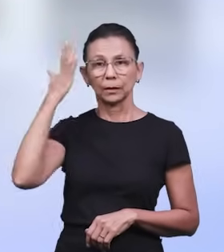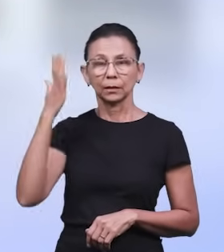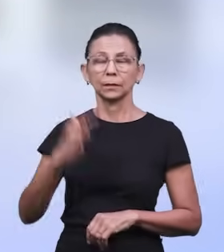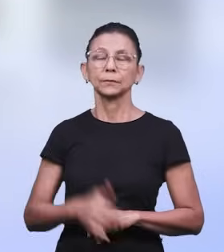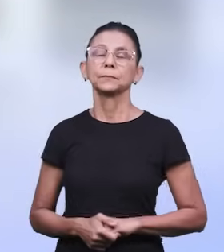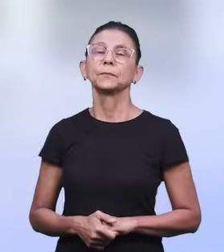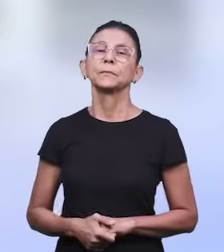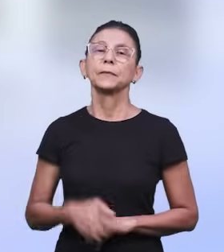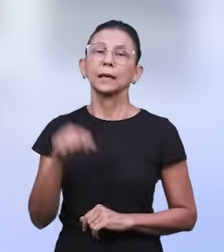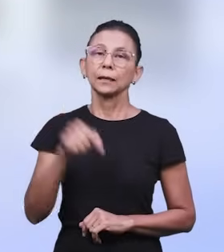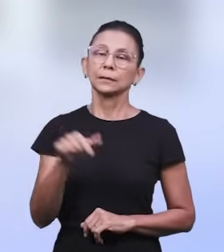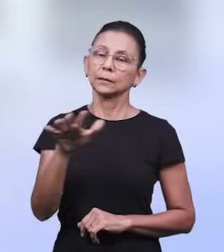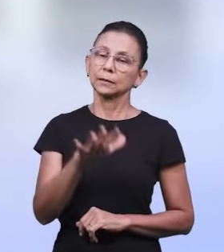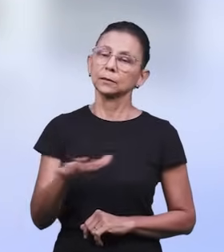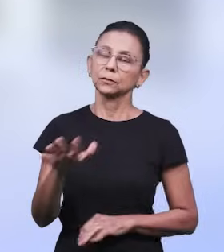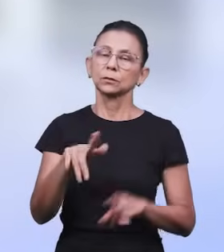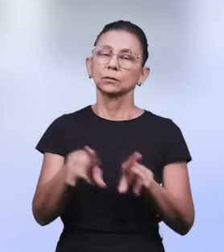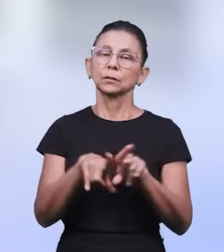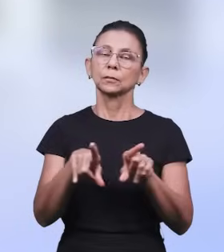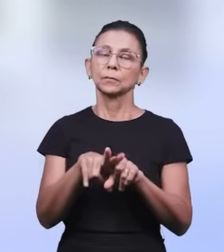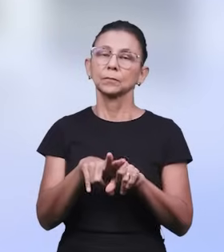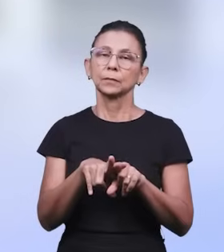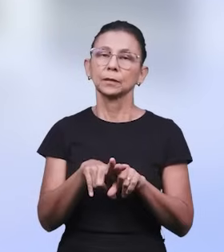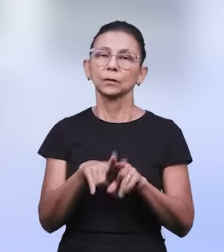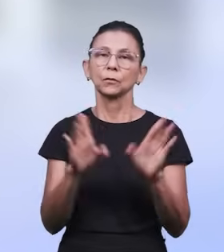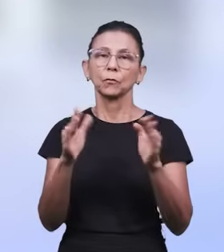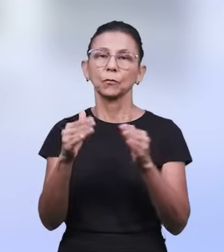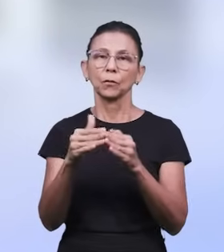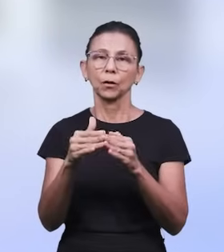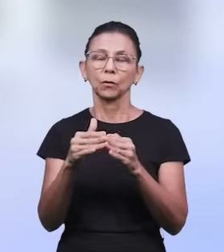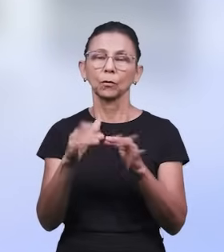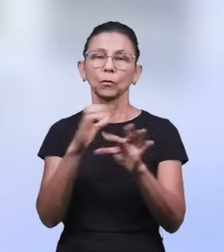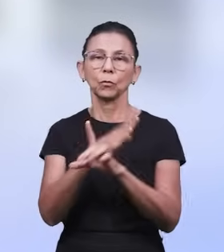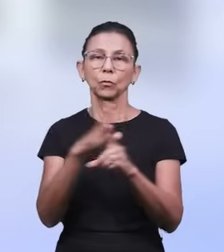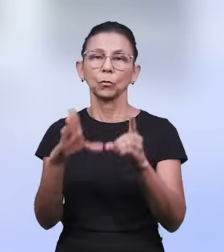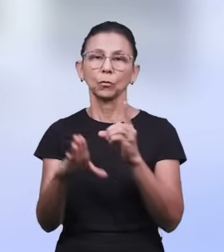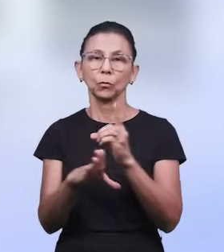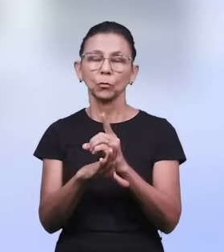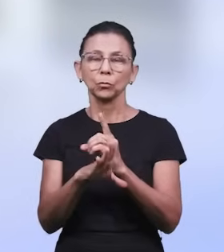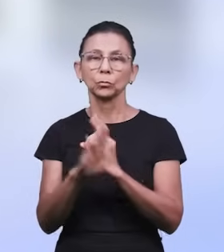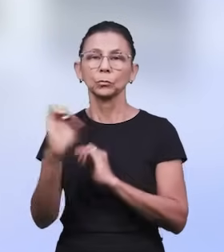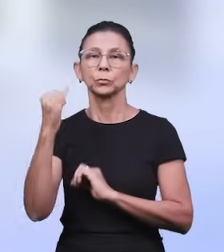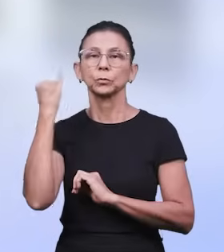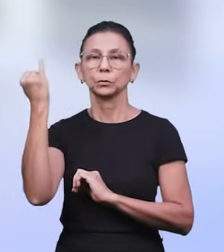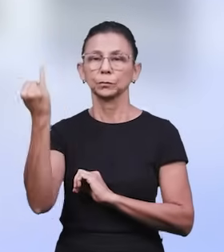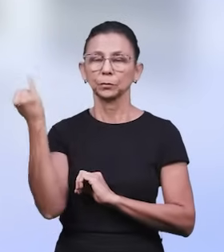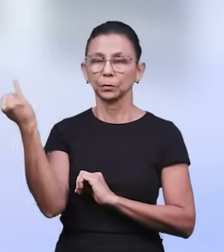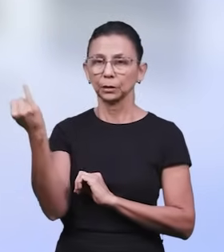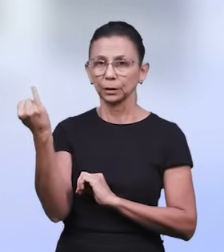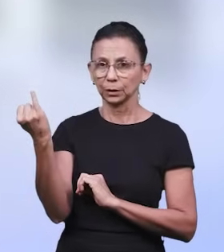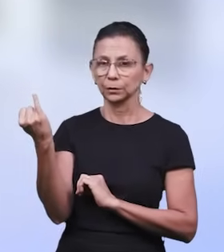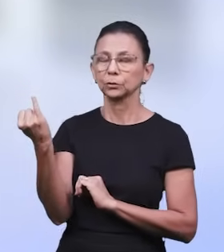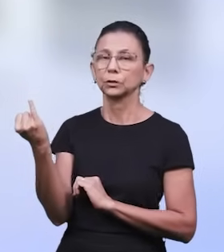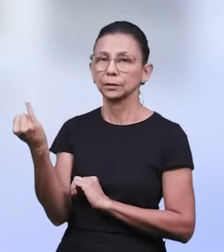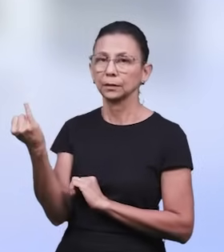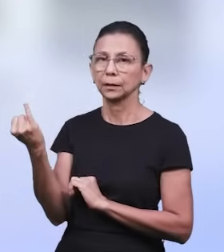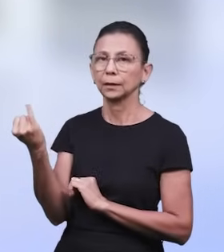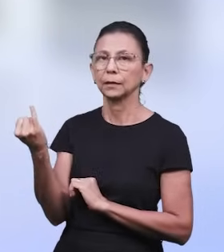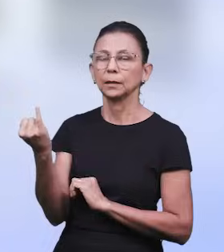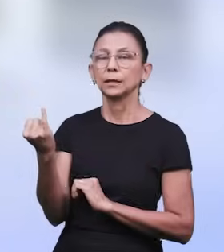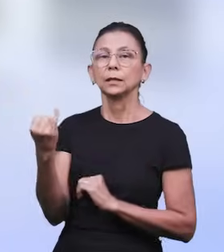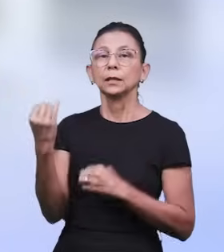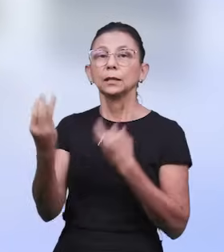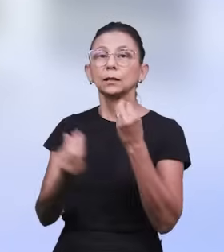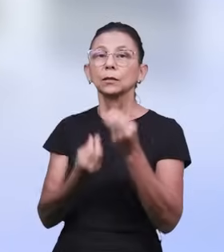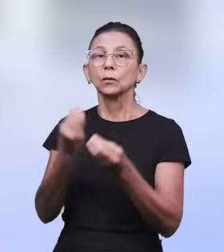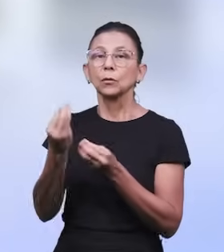do culto, o culto revelado ao Senhor. Então, foi testificado no nosso meio a grande bênção que seria vivida por nós, como